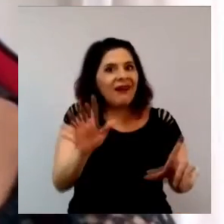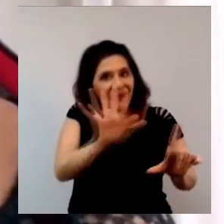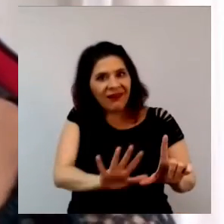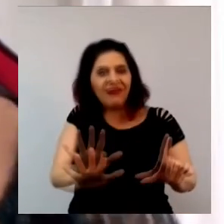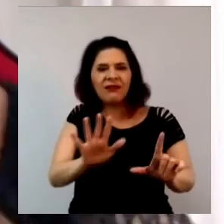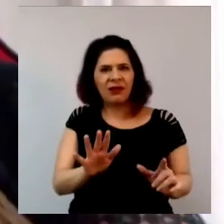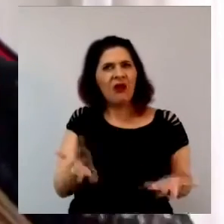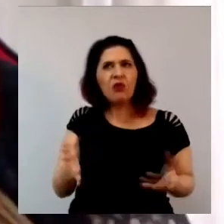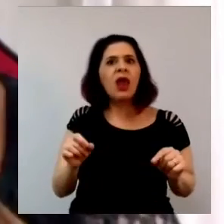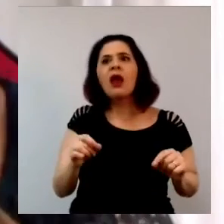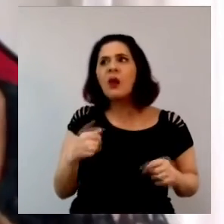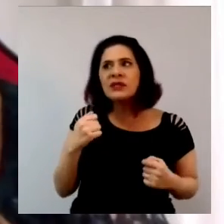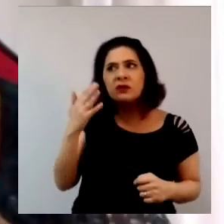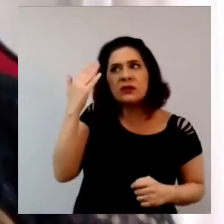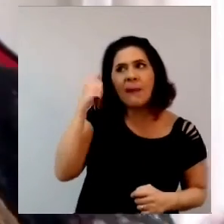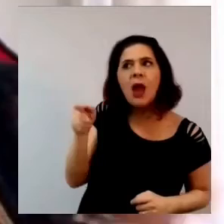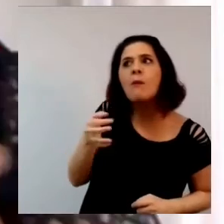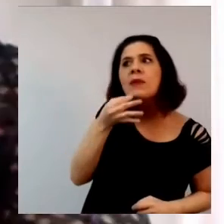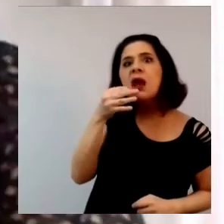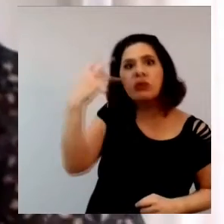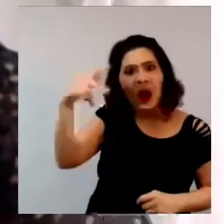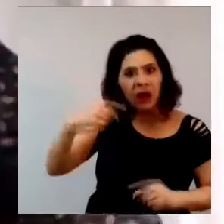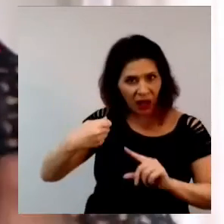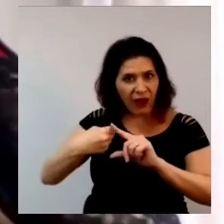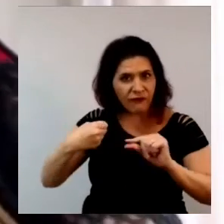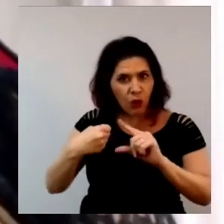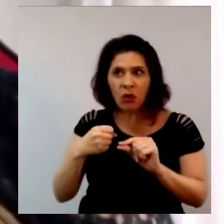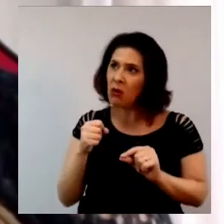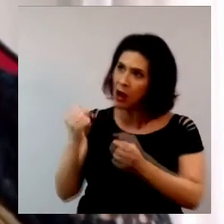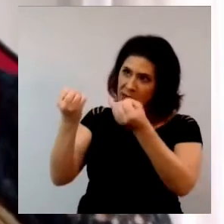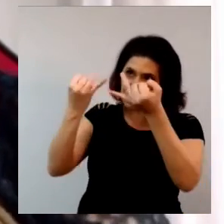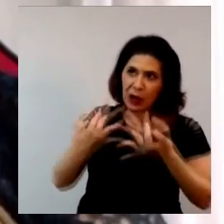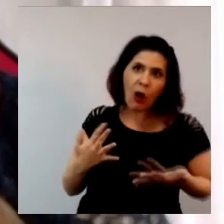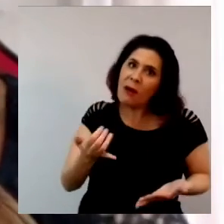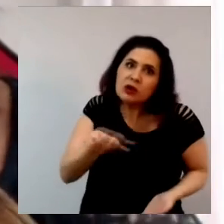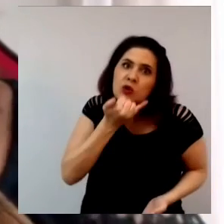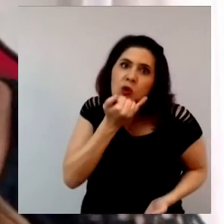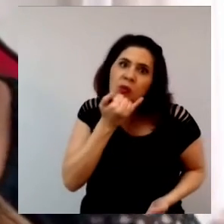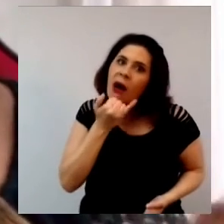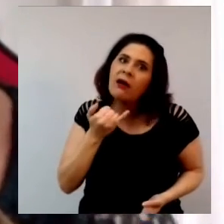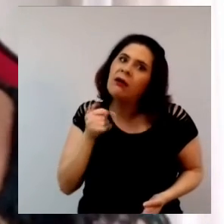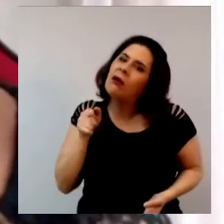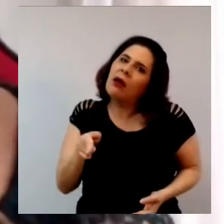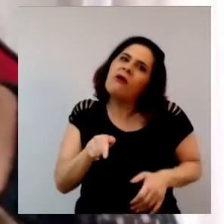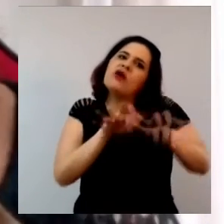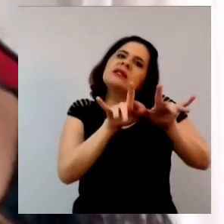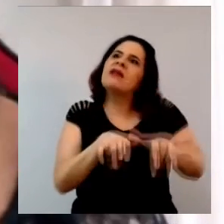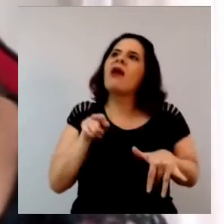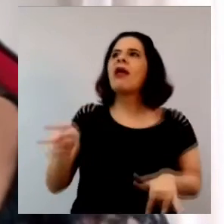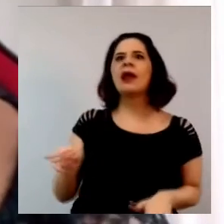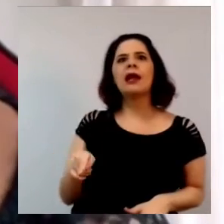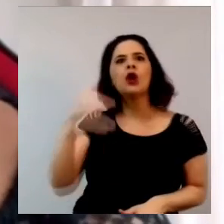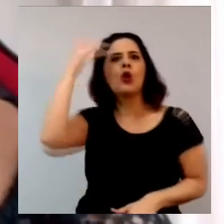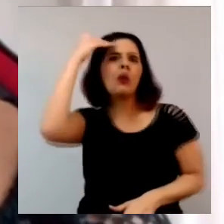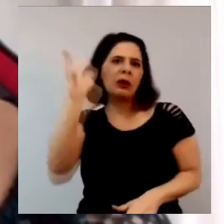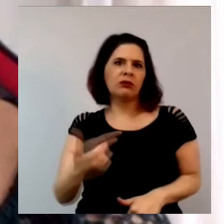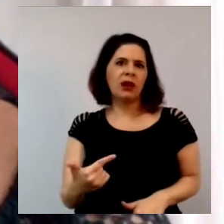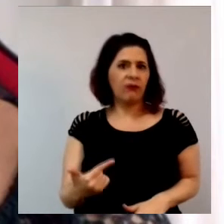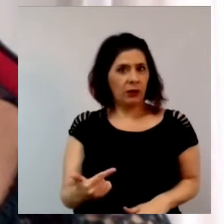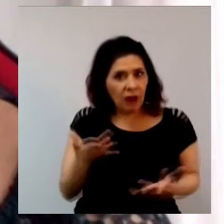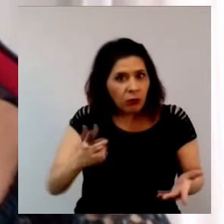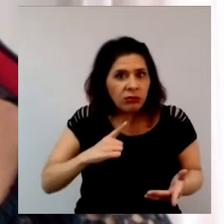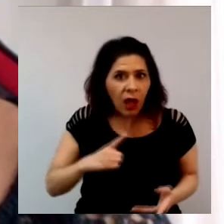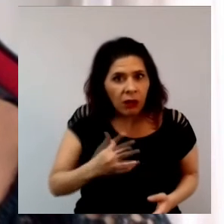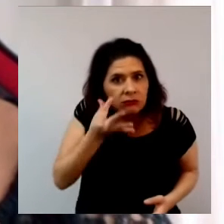ser imparcial? Tudo bem, ouvimos, mas desculpe, eu não vou escrever que não foi bem assim. Está lá. Né? Ou